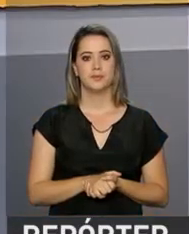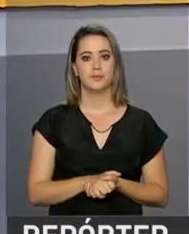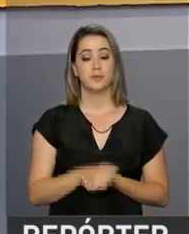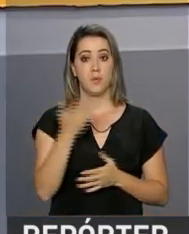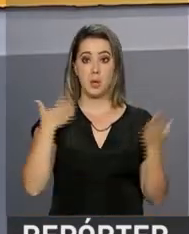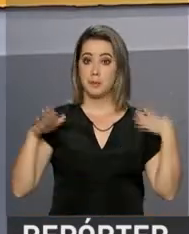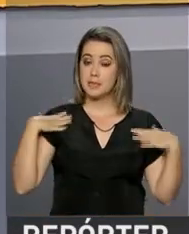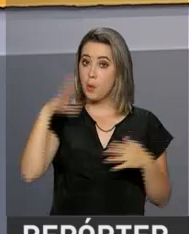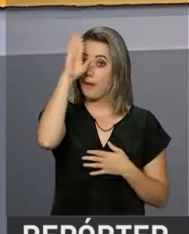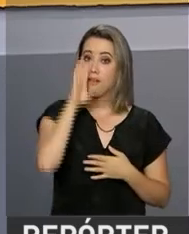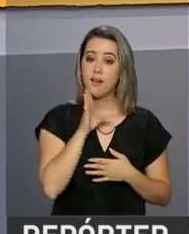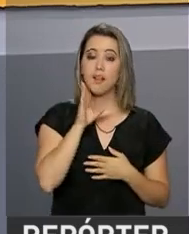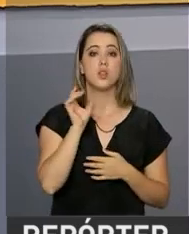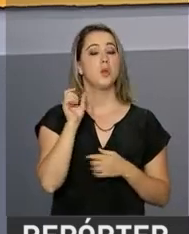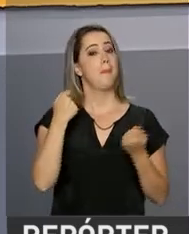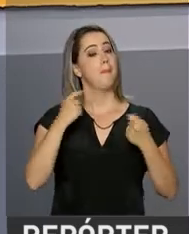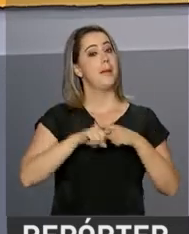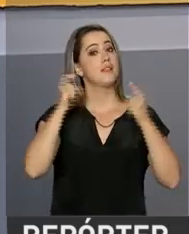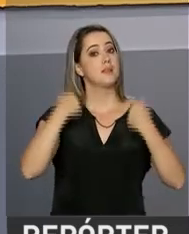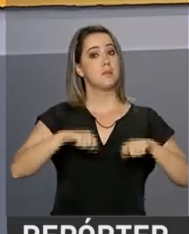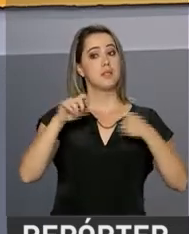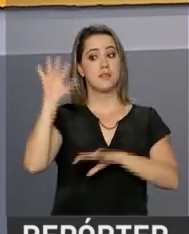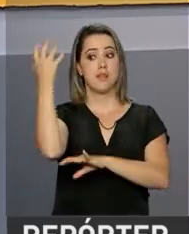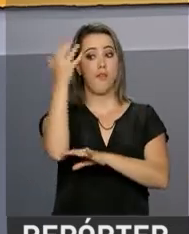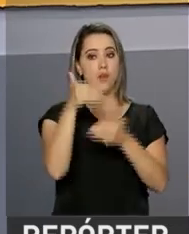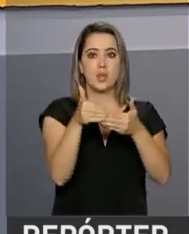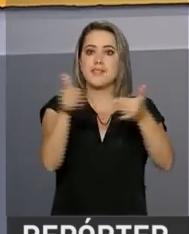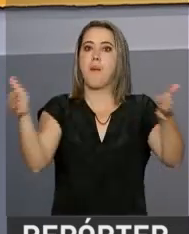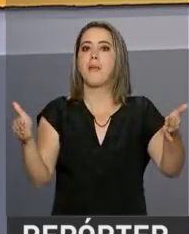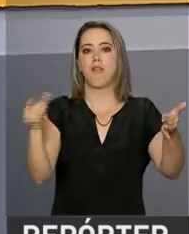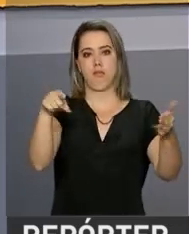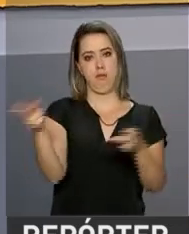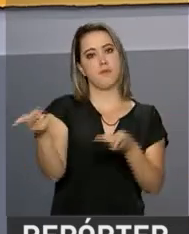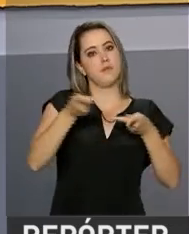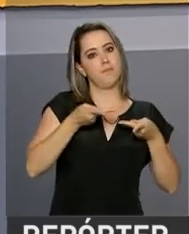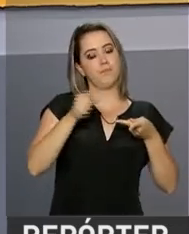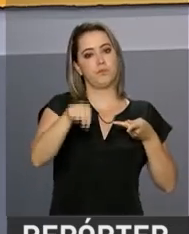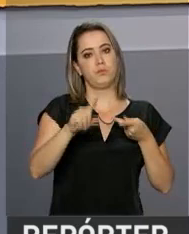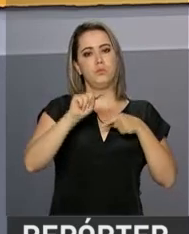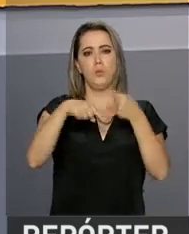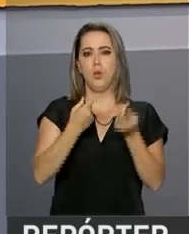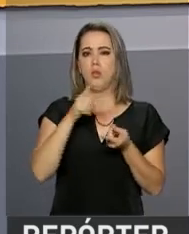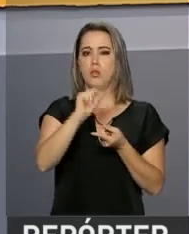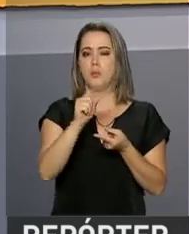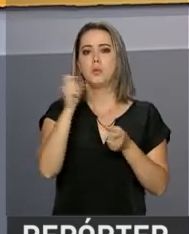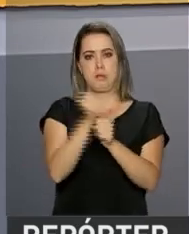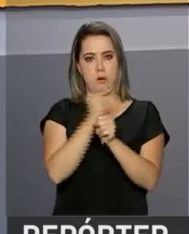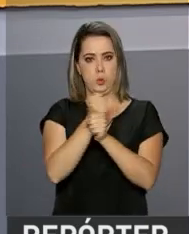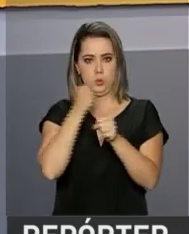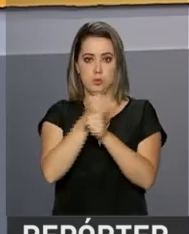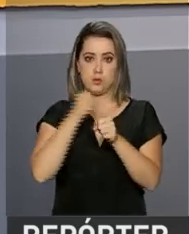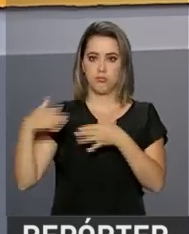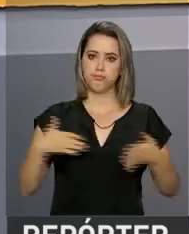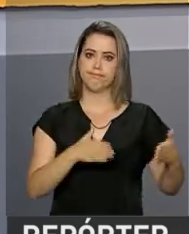Esse passeio é de graça e só depende de a Floresta Nacional estar aberta à visitação. E o próximo passo será a construção